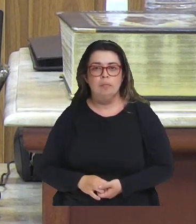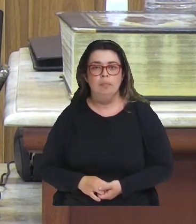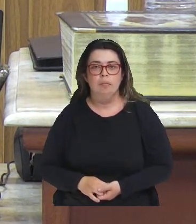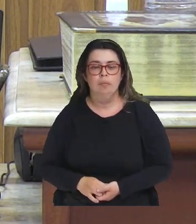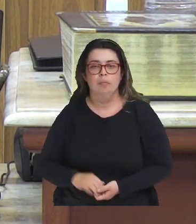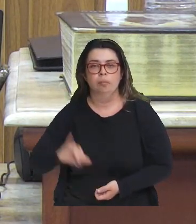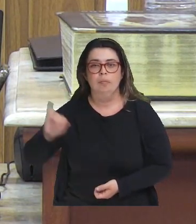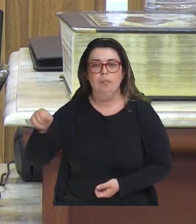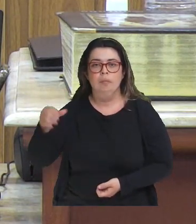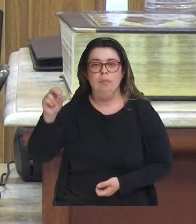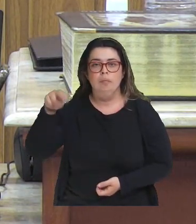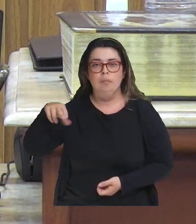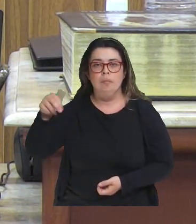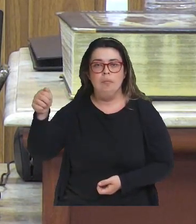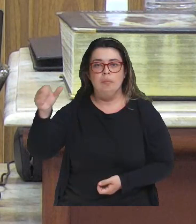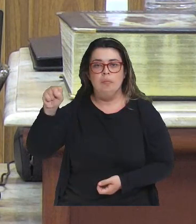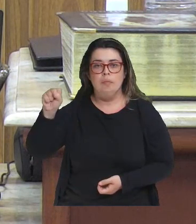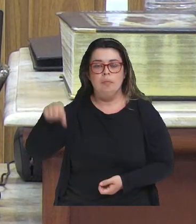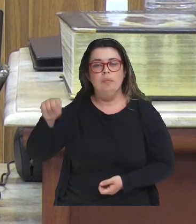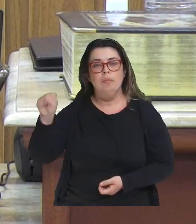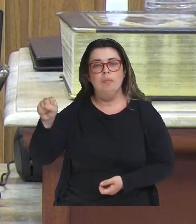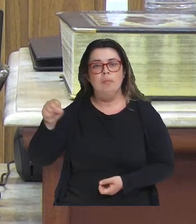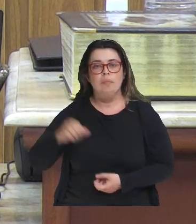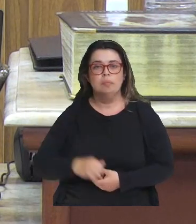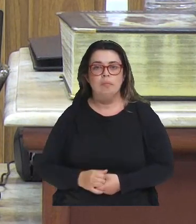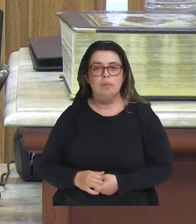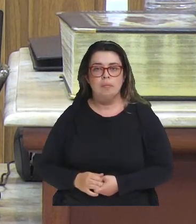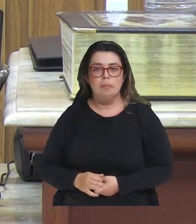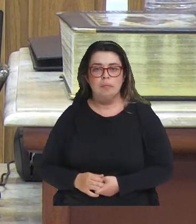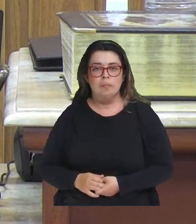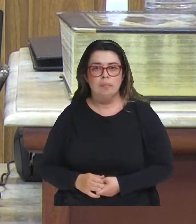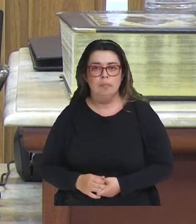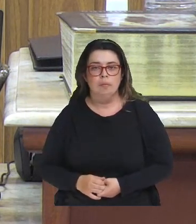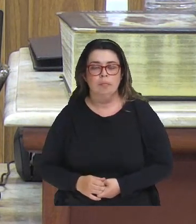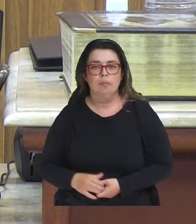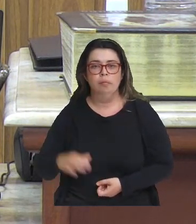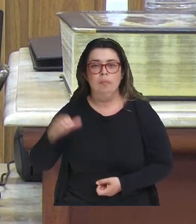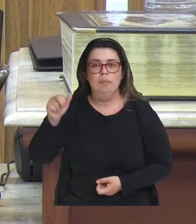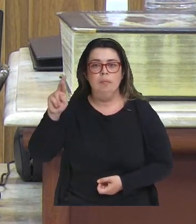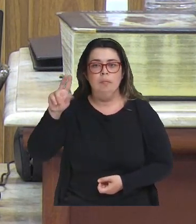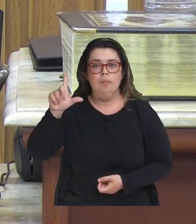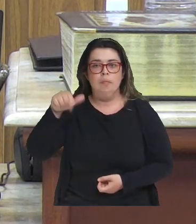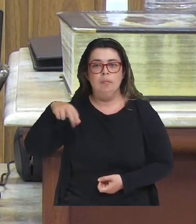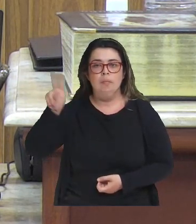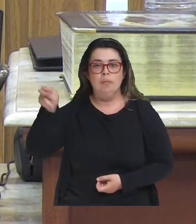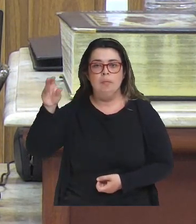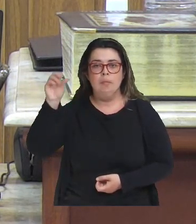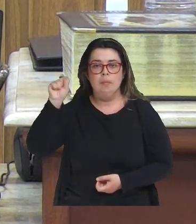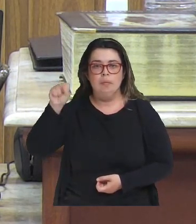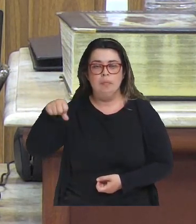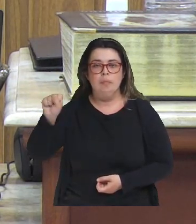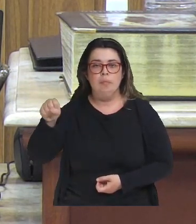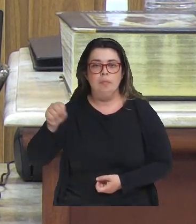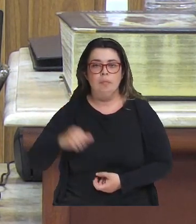Jonas Campos. Jonas Campos, vota sim. José Carlos Silva. Carlinhos, vota sim.